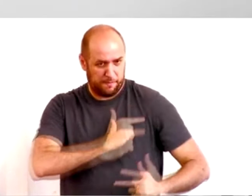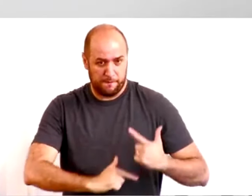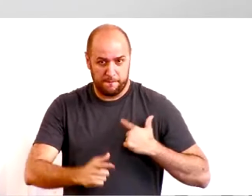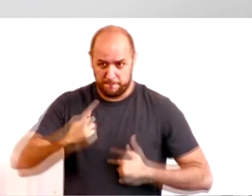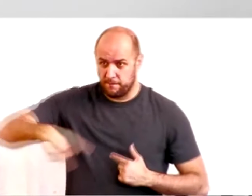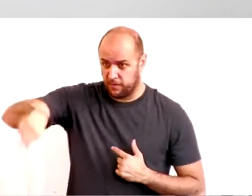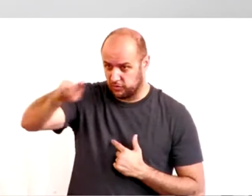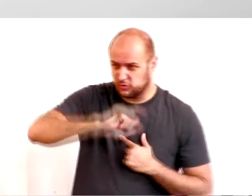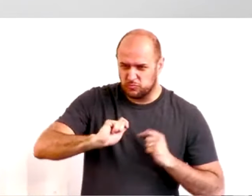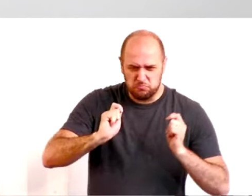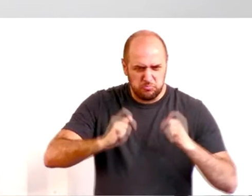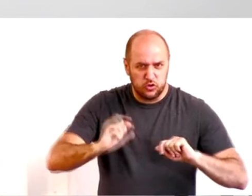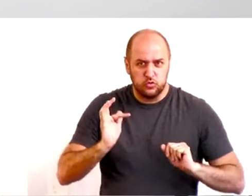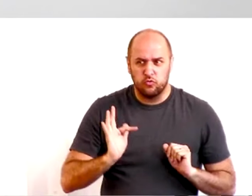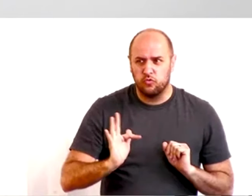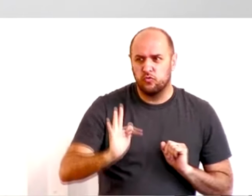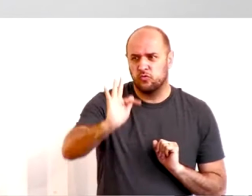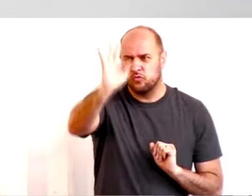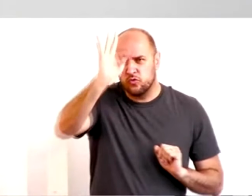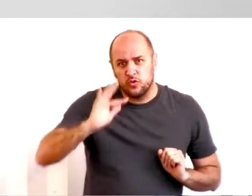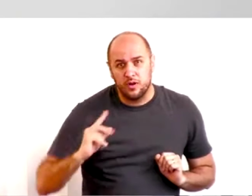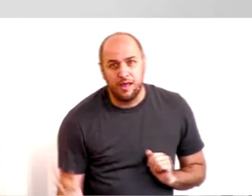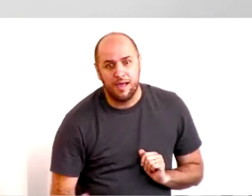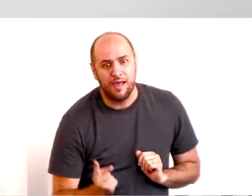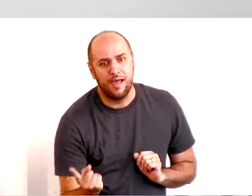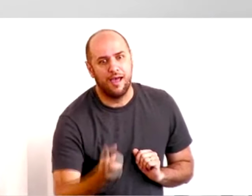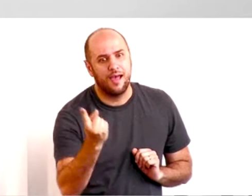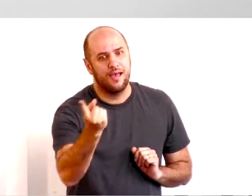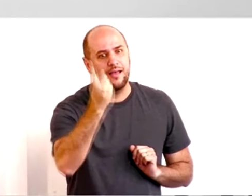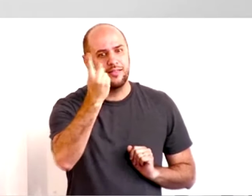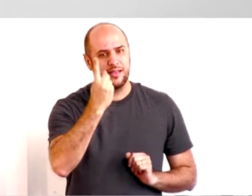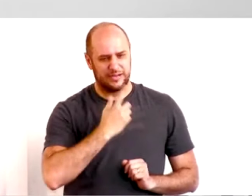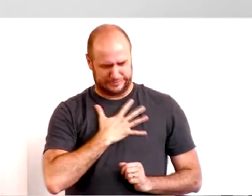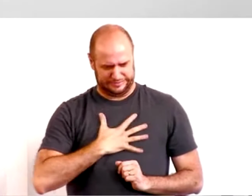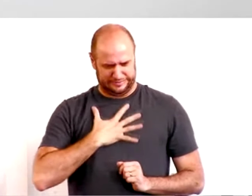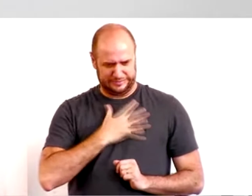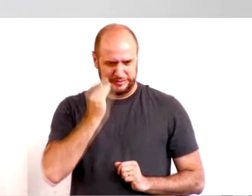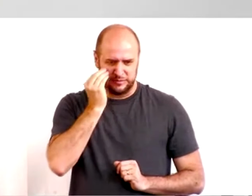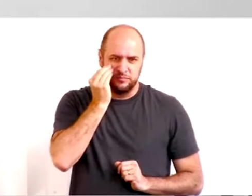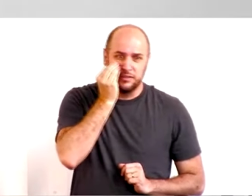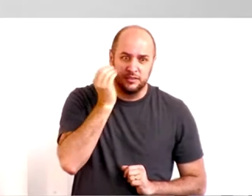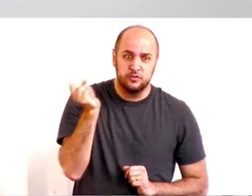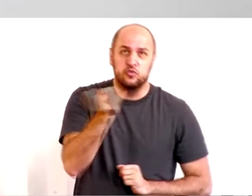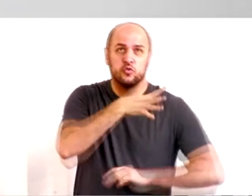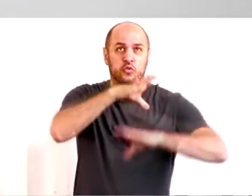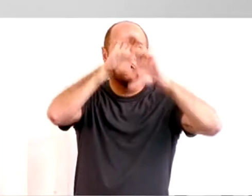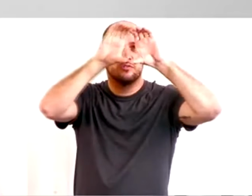possamos eternamente desfrutar de Sua presença no novo céu e